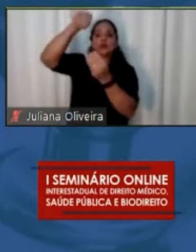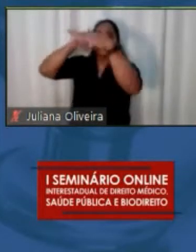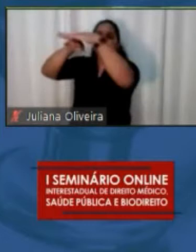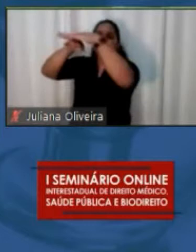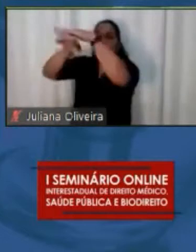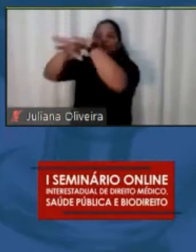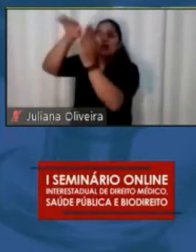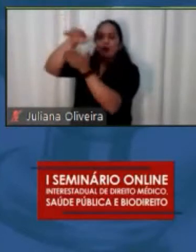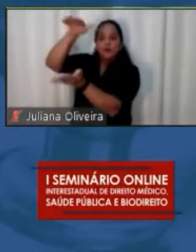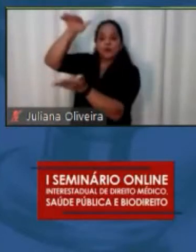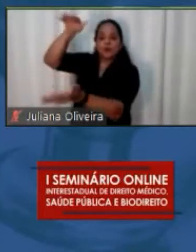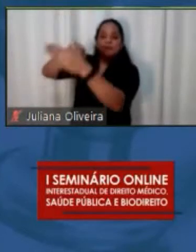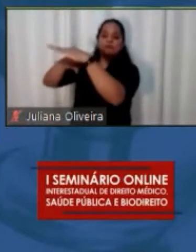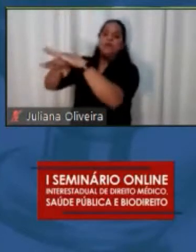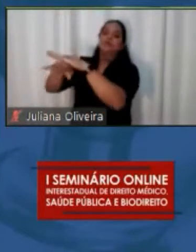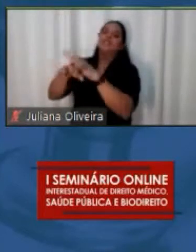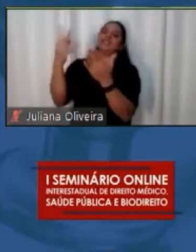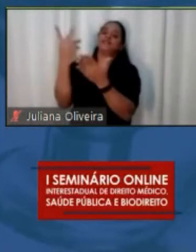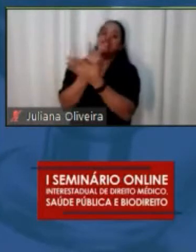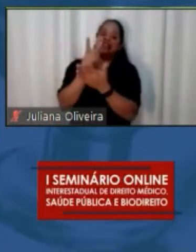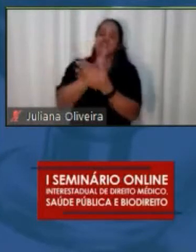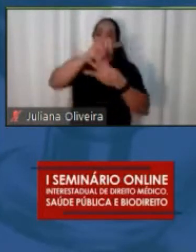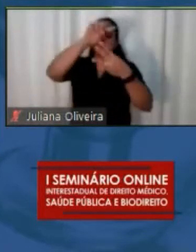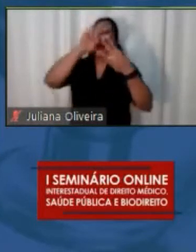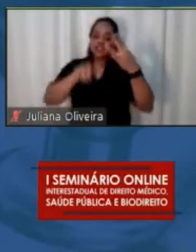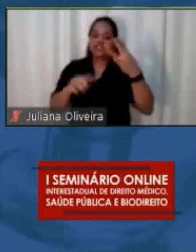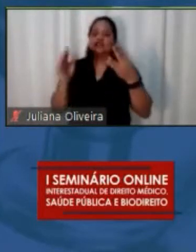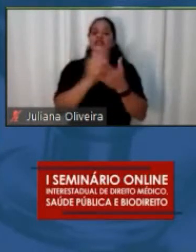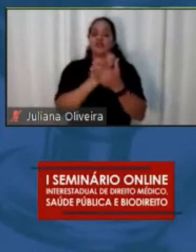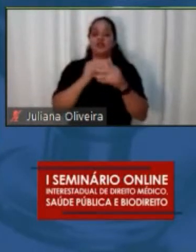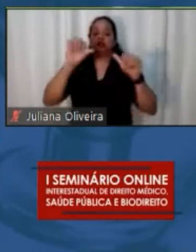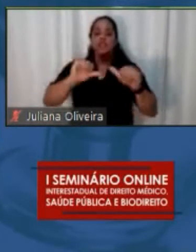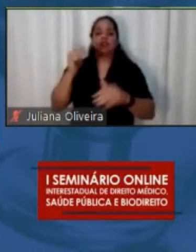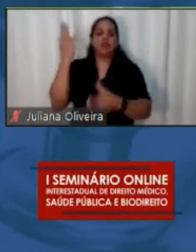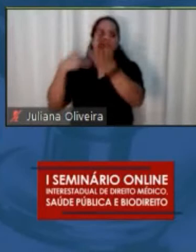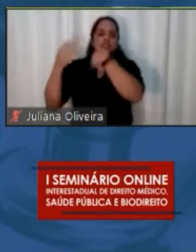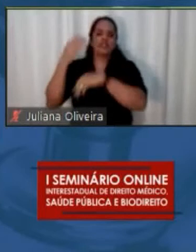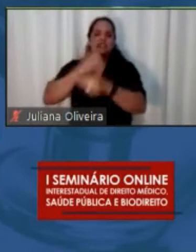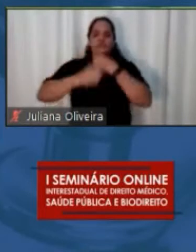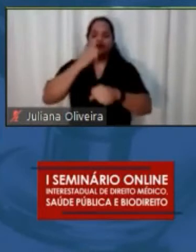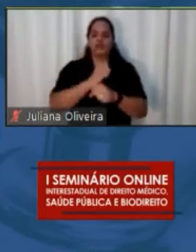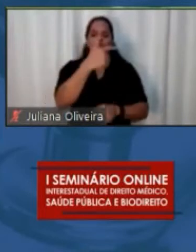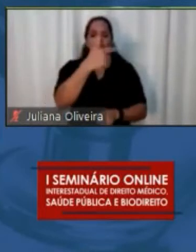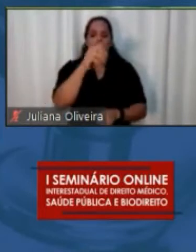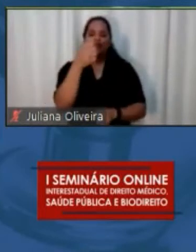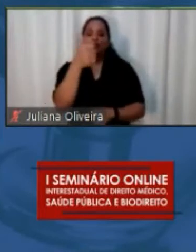manuseio. Ou seja, no Reino Unido, em 2014, numa estatística não tão distante,